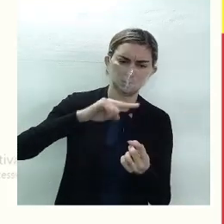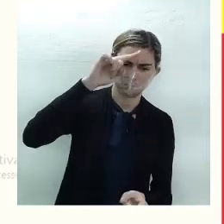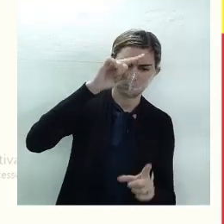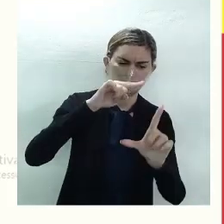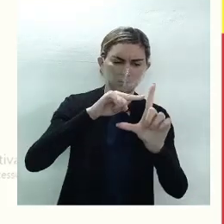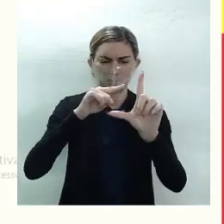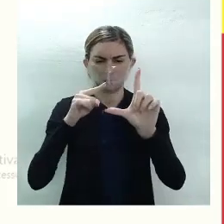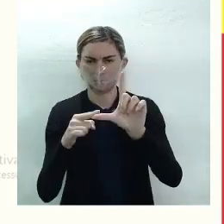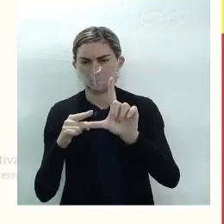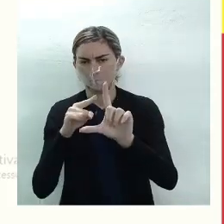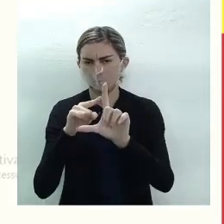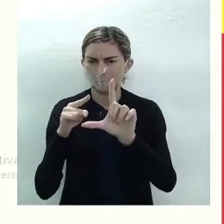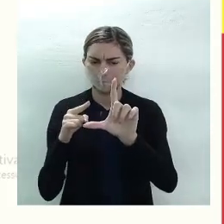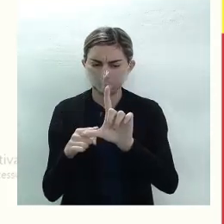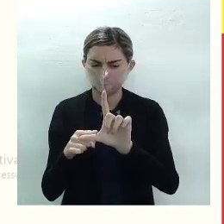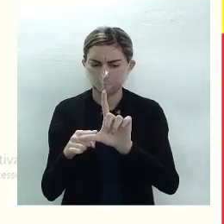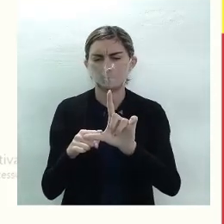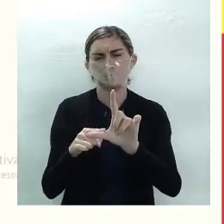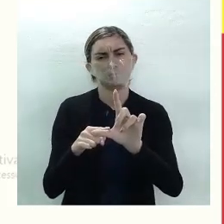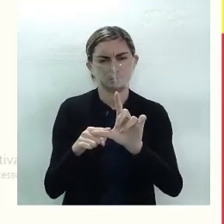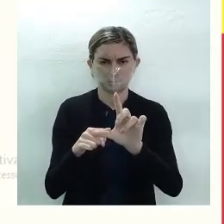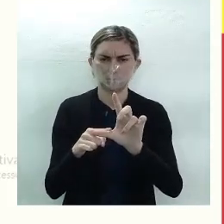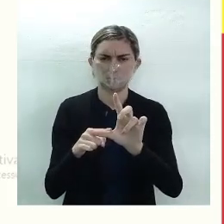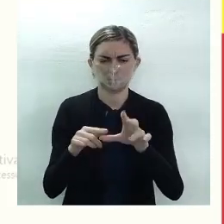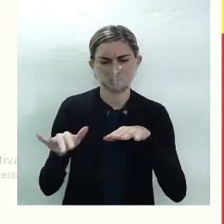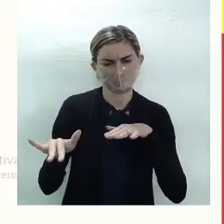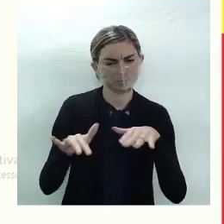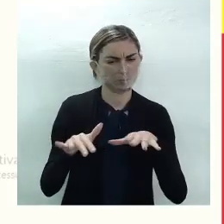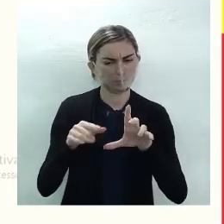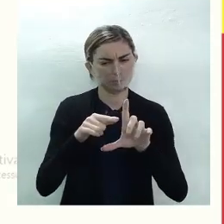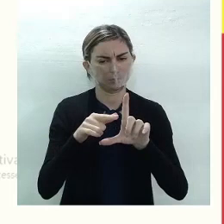que nesse caso vai com o